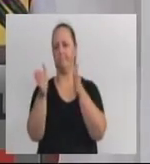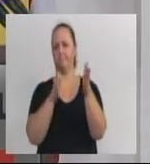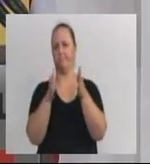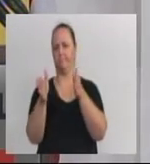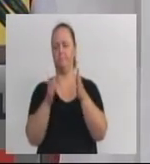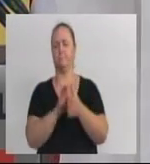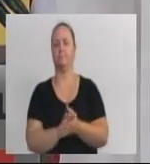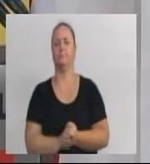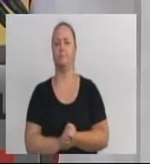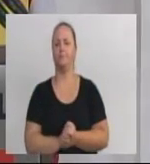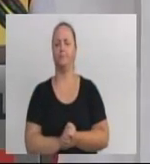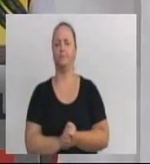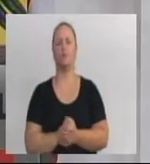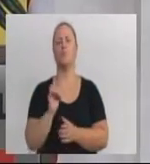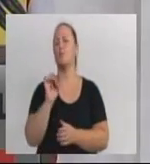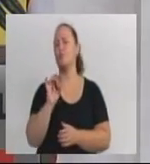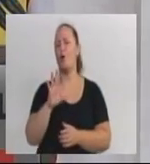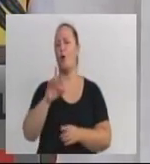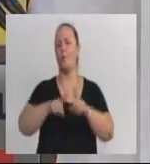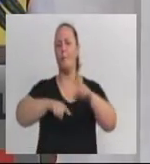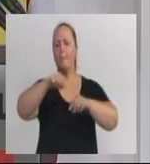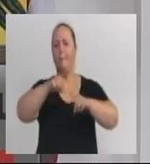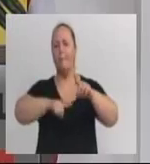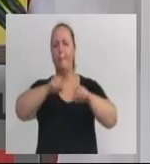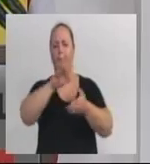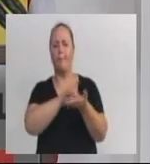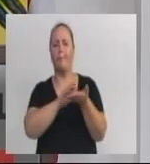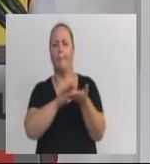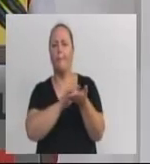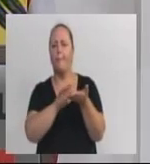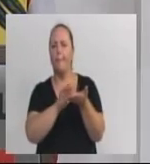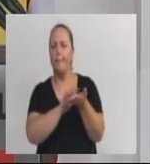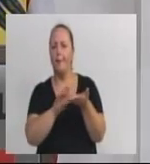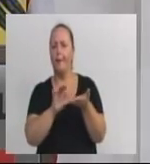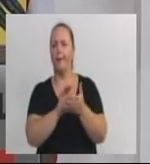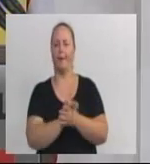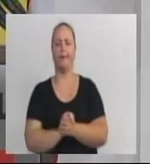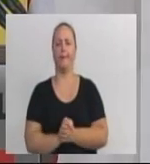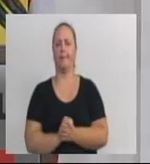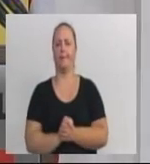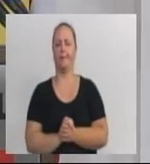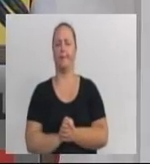acessibilidade, não só material em braille, não só material